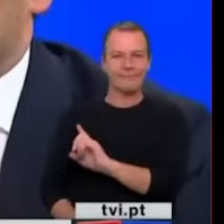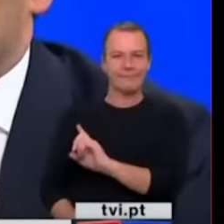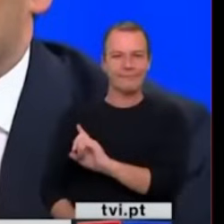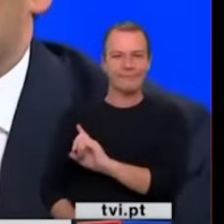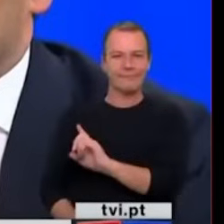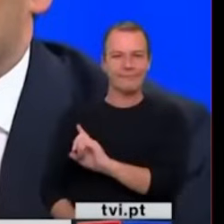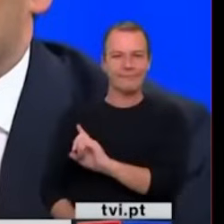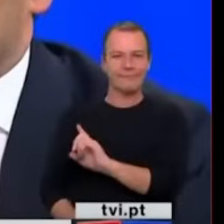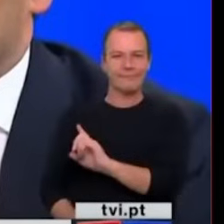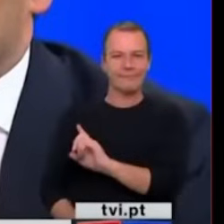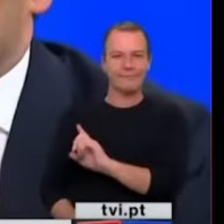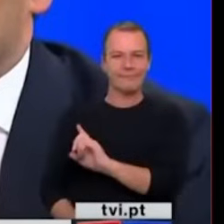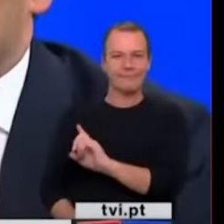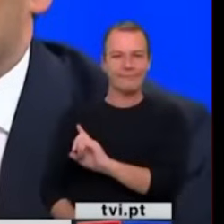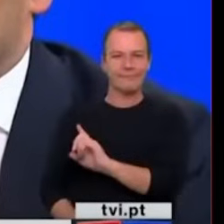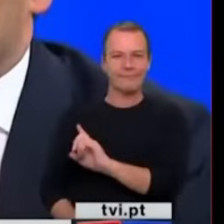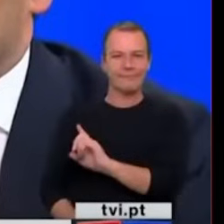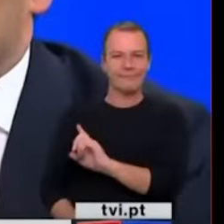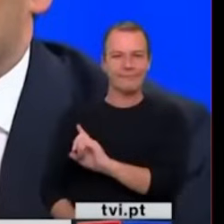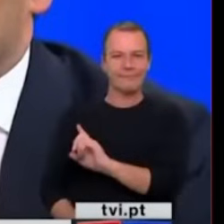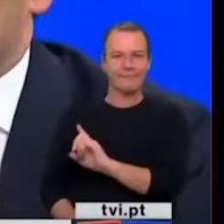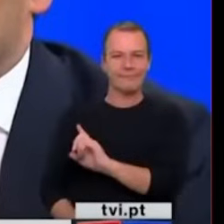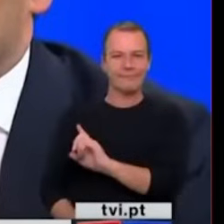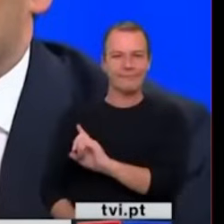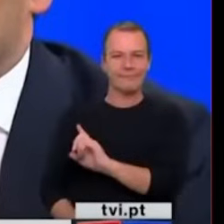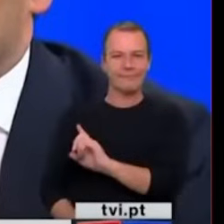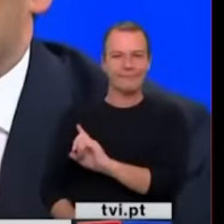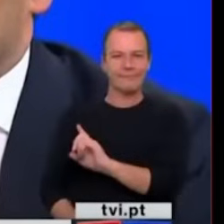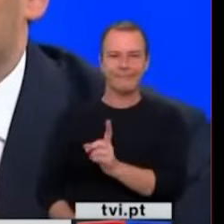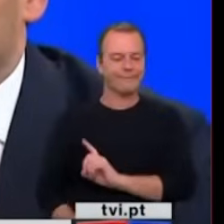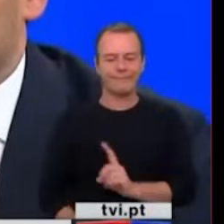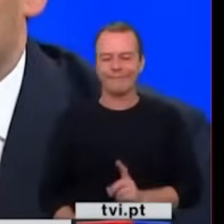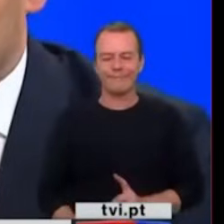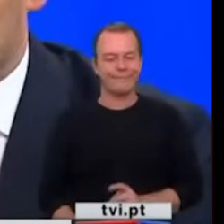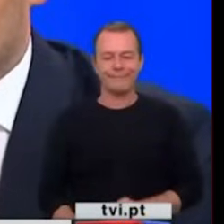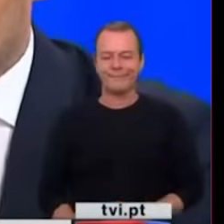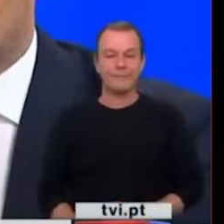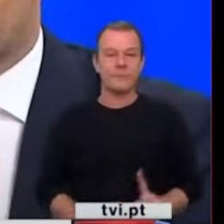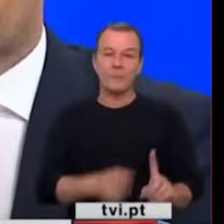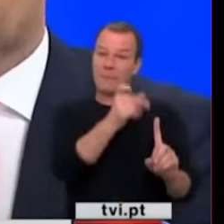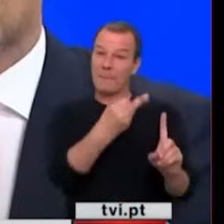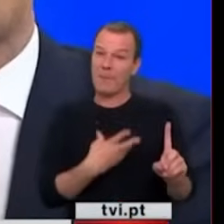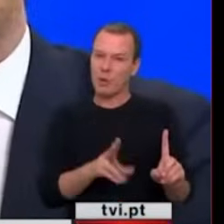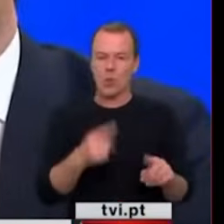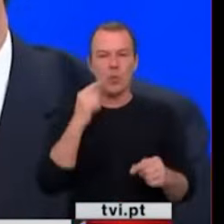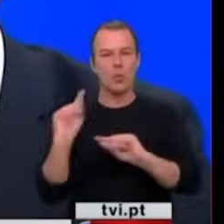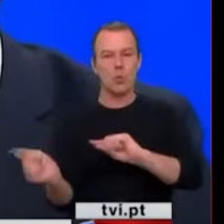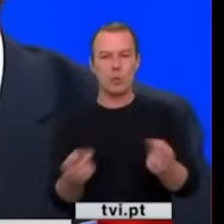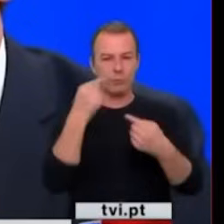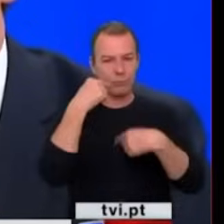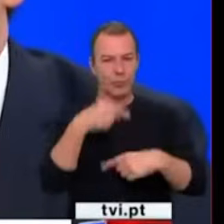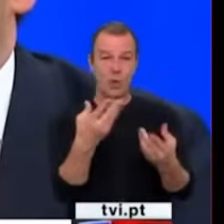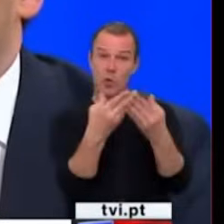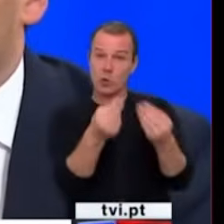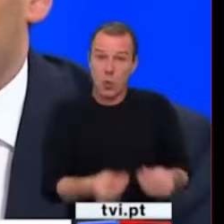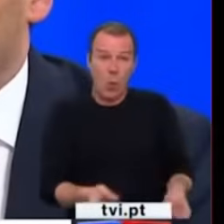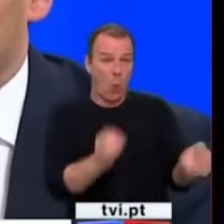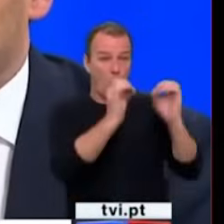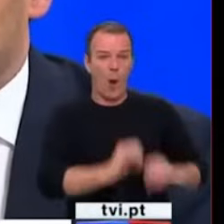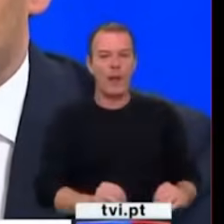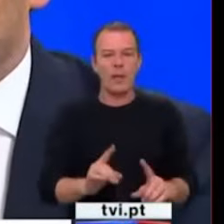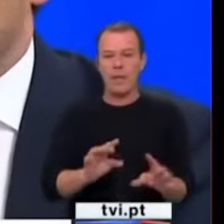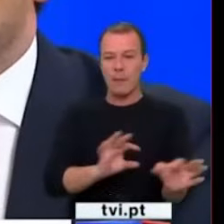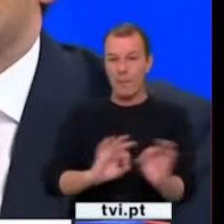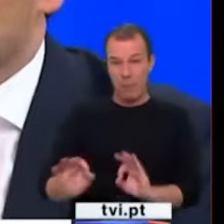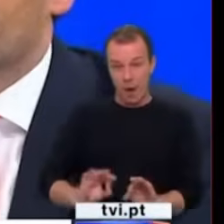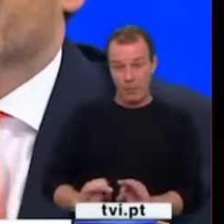contraditório e estamos aqui o tempo todoo hoje neste debate mostrou não só que não tem soluções como está imprep para